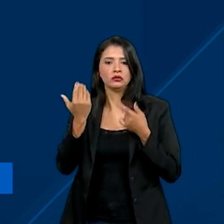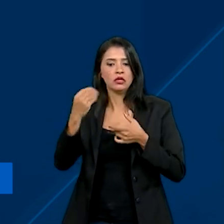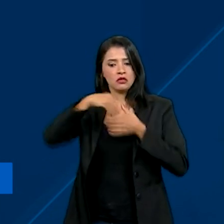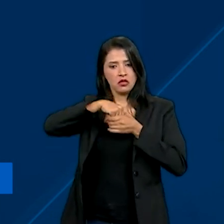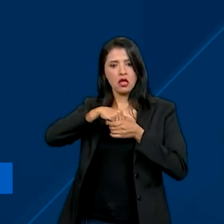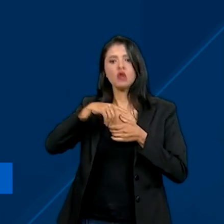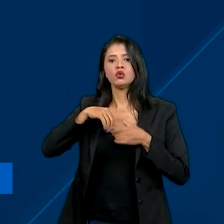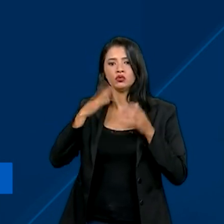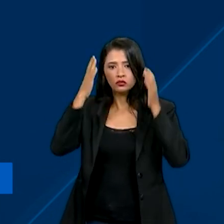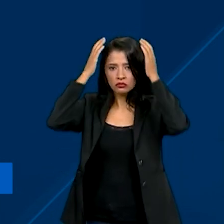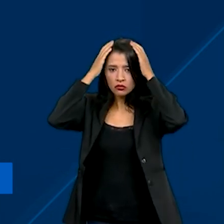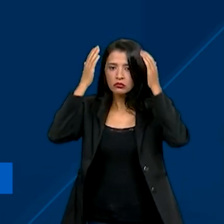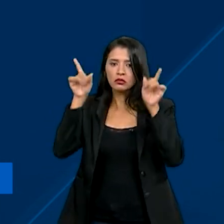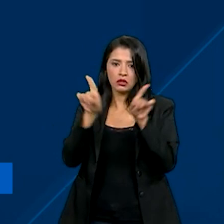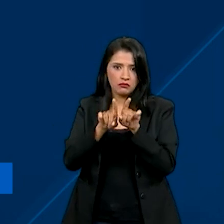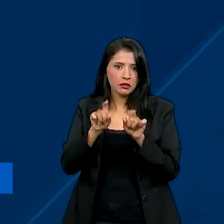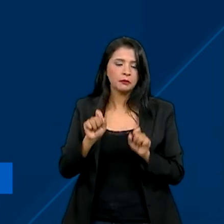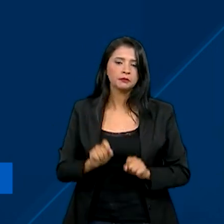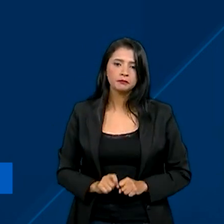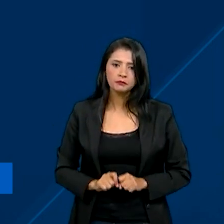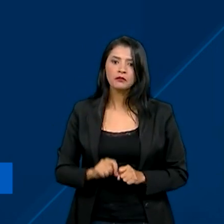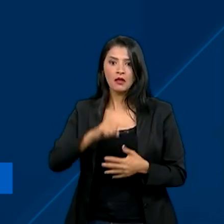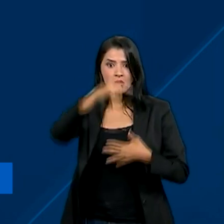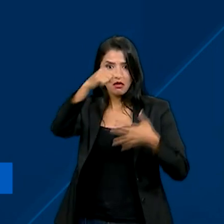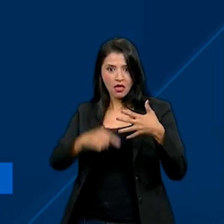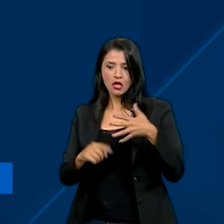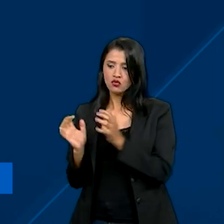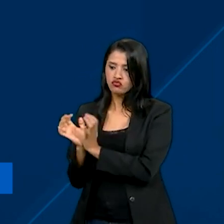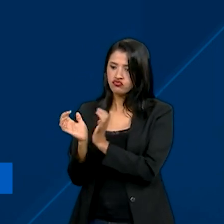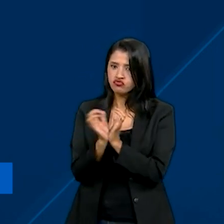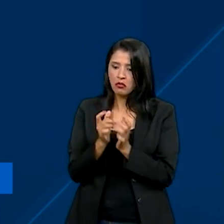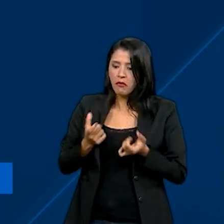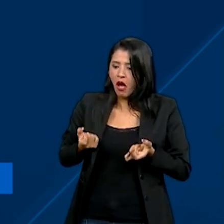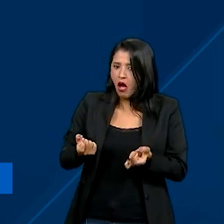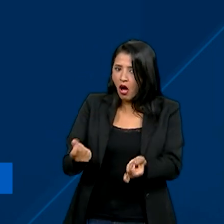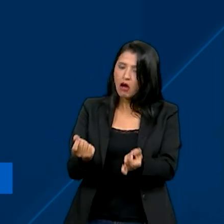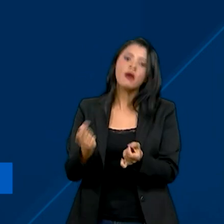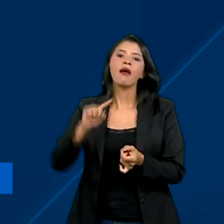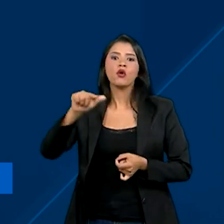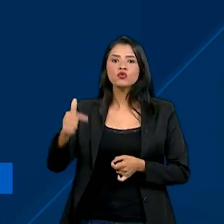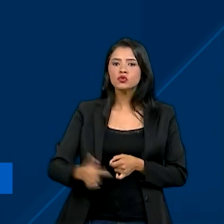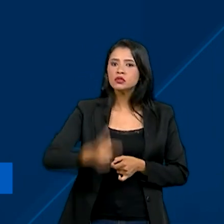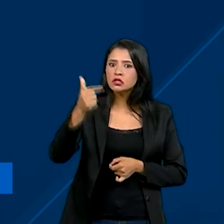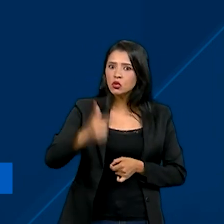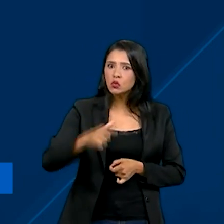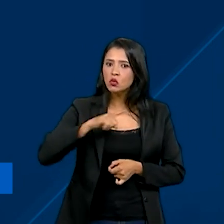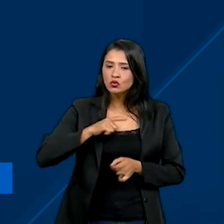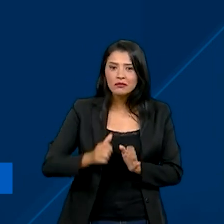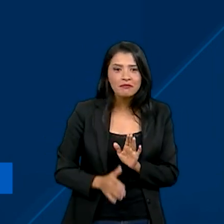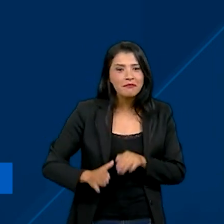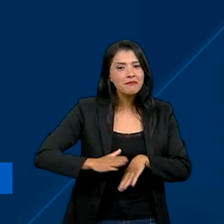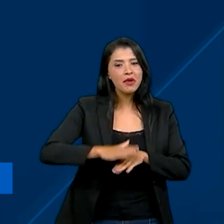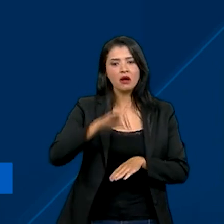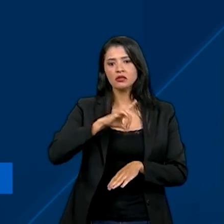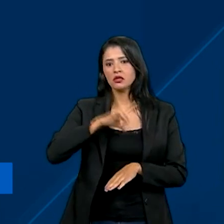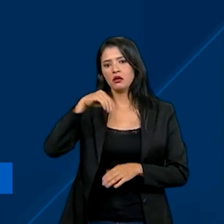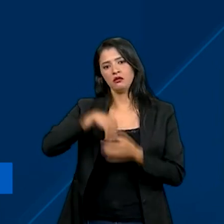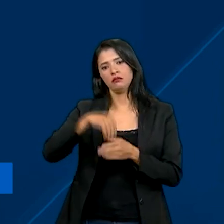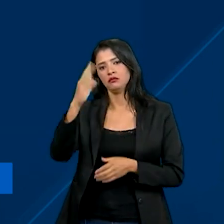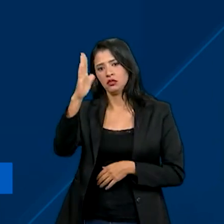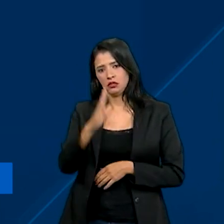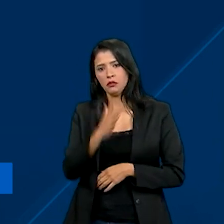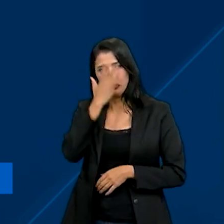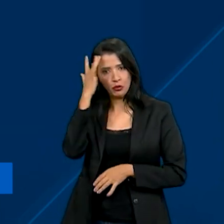internas do crânio. Juntos, esses grupos de tumores ocupam o segundo lugar no ranking dos mais comuns no Brasil.